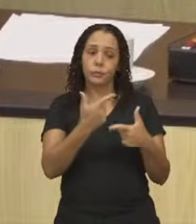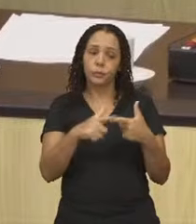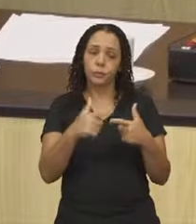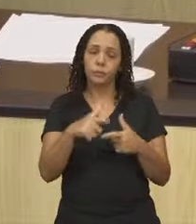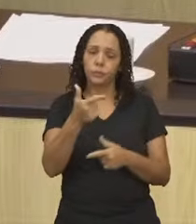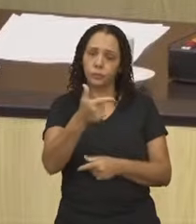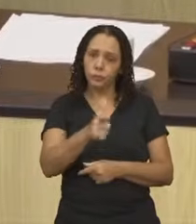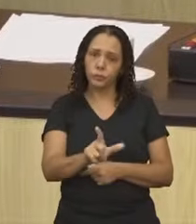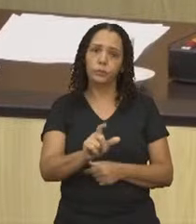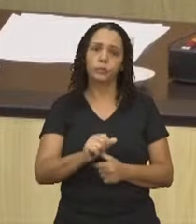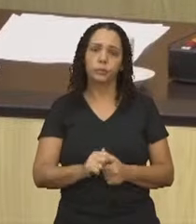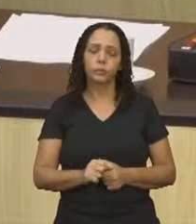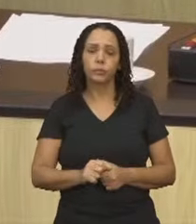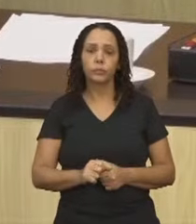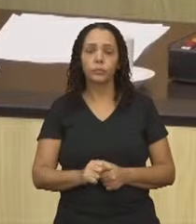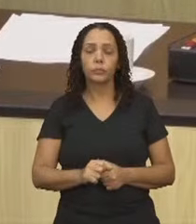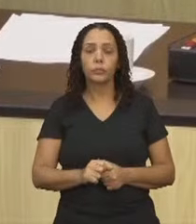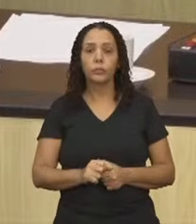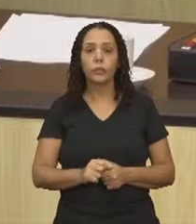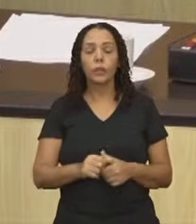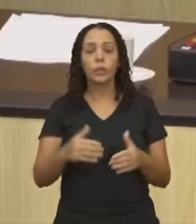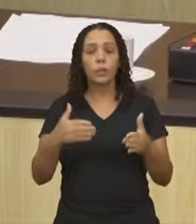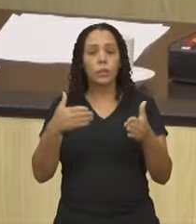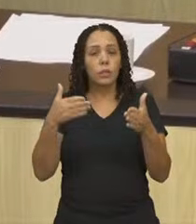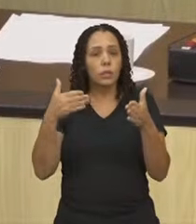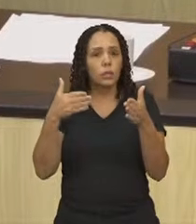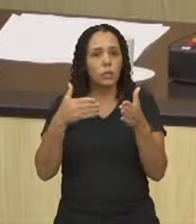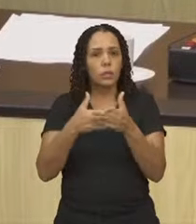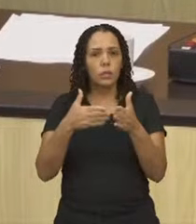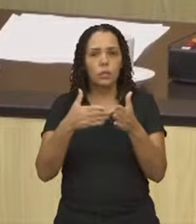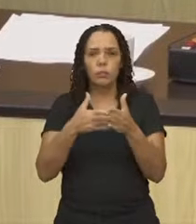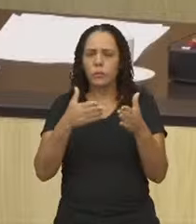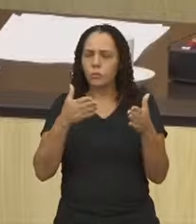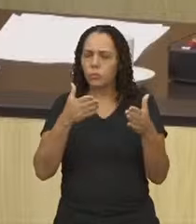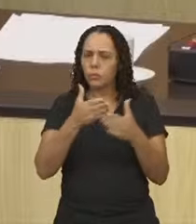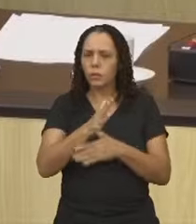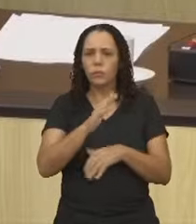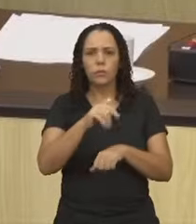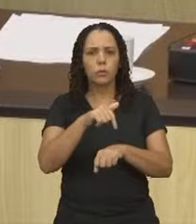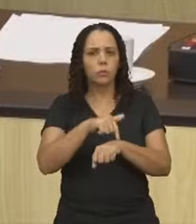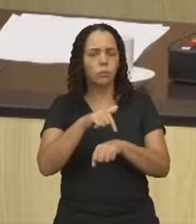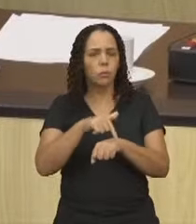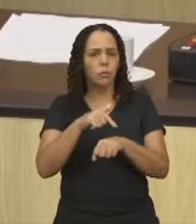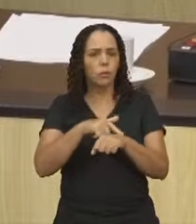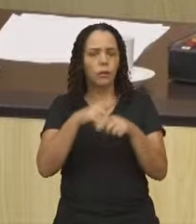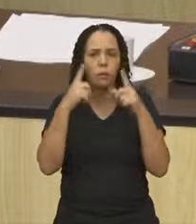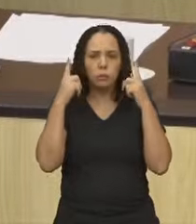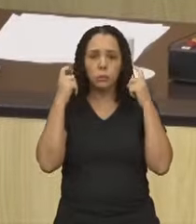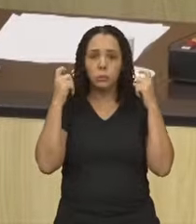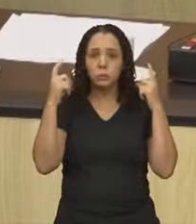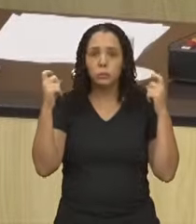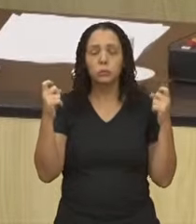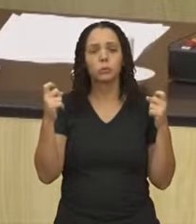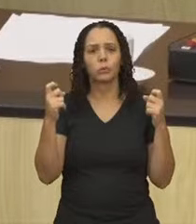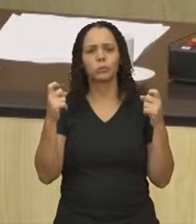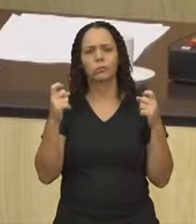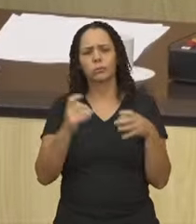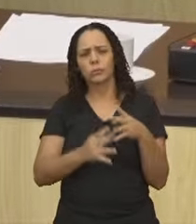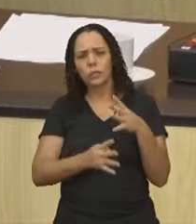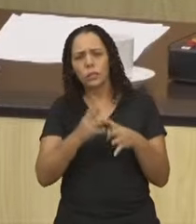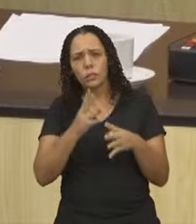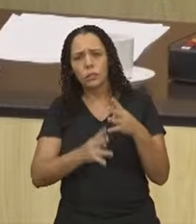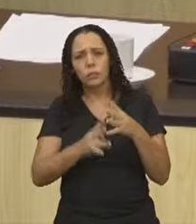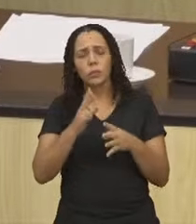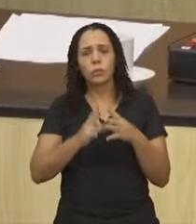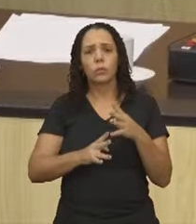questão, além de ultrapassar os limites do razoável quanto ao horário e intensidade sonora, trouxe grande perturbação ao